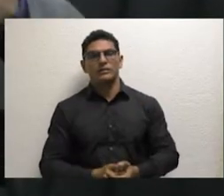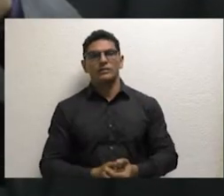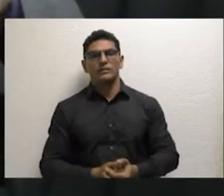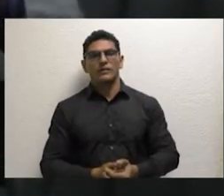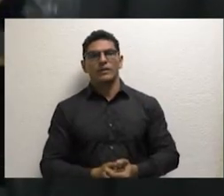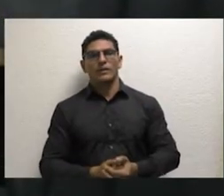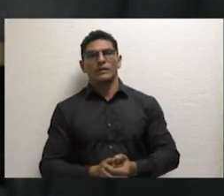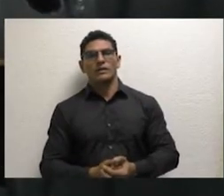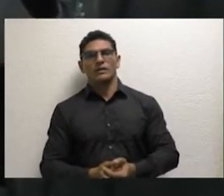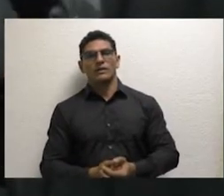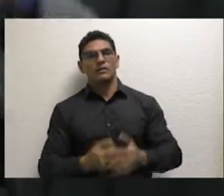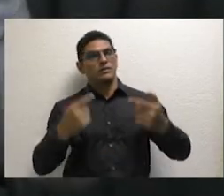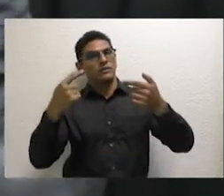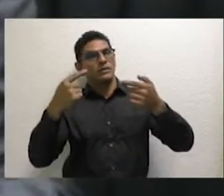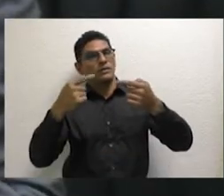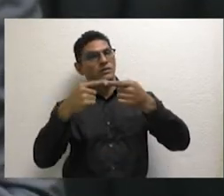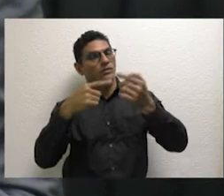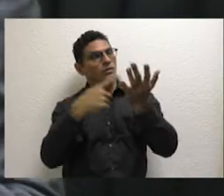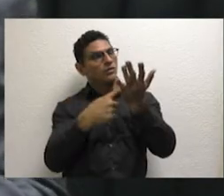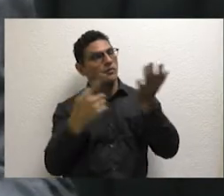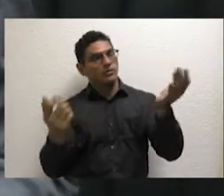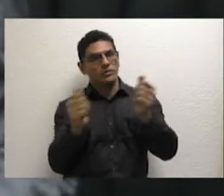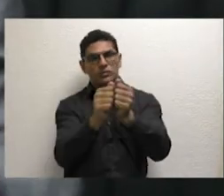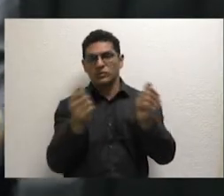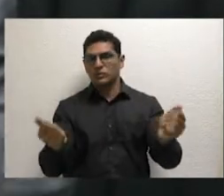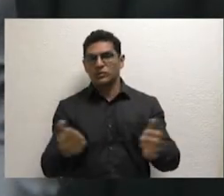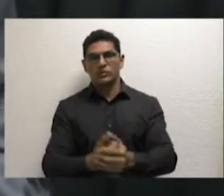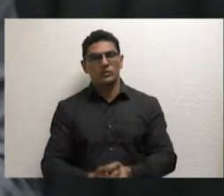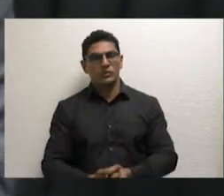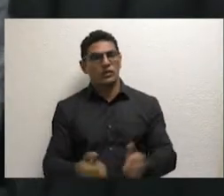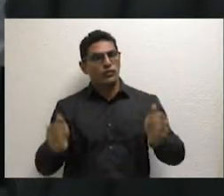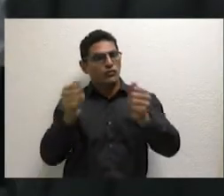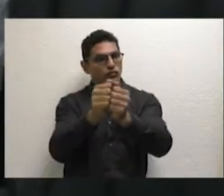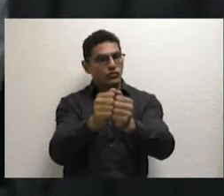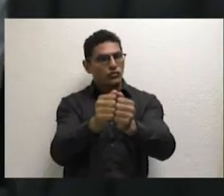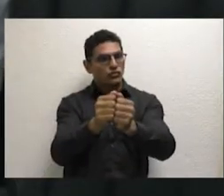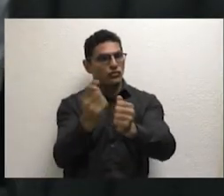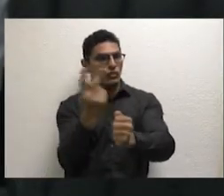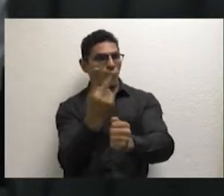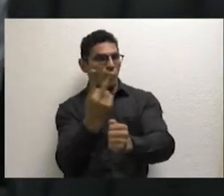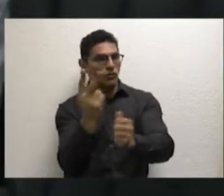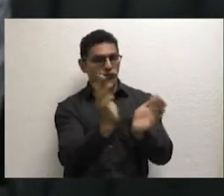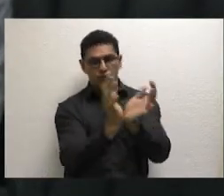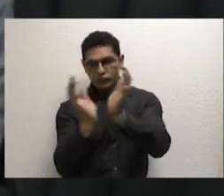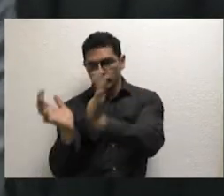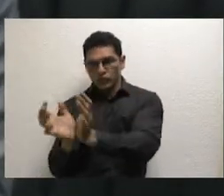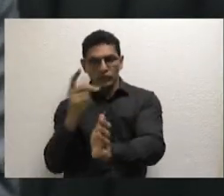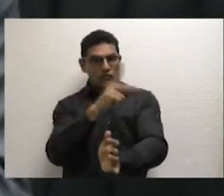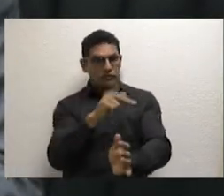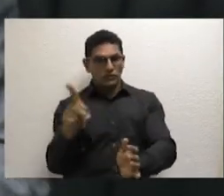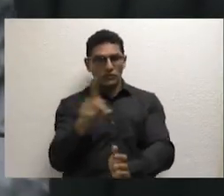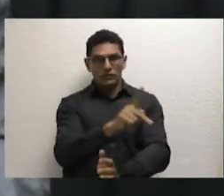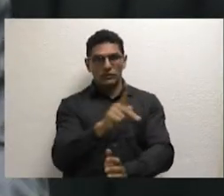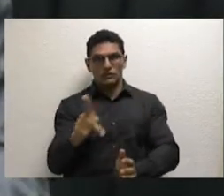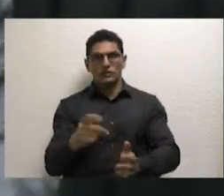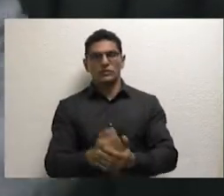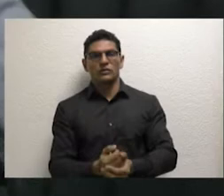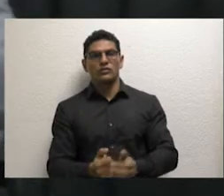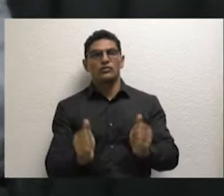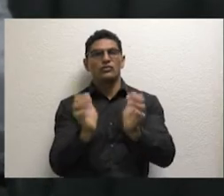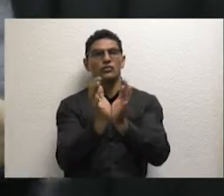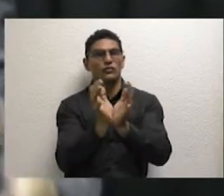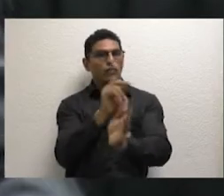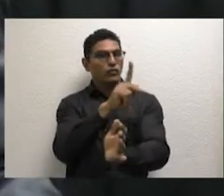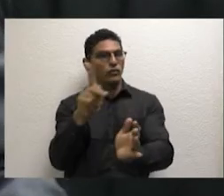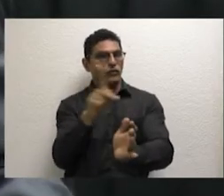acordo o CINTEAM agora com as prom eu creio que junto as duas categorias juntamente com a comissão de educação